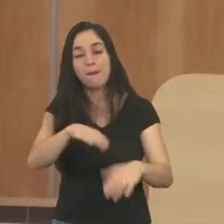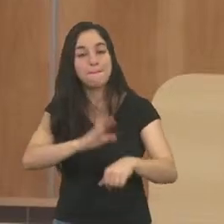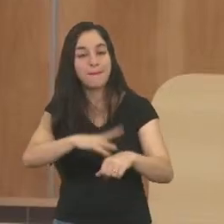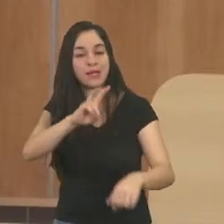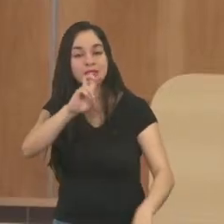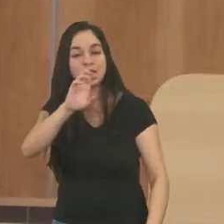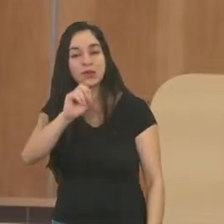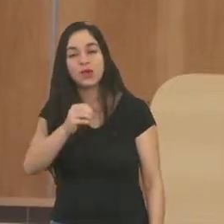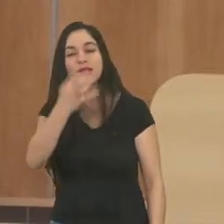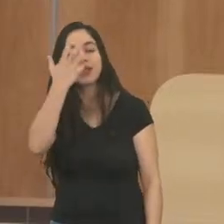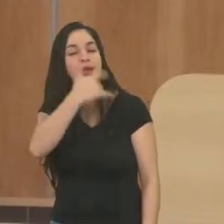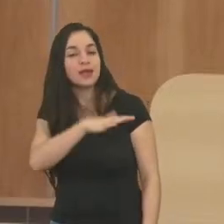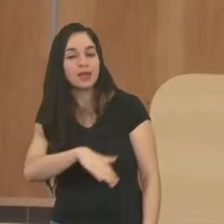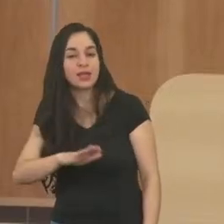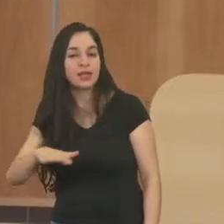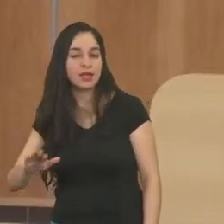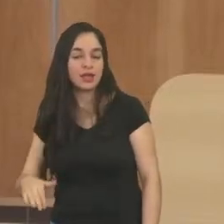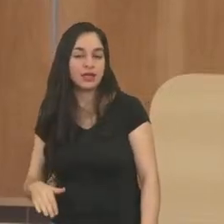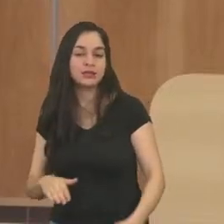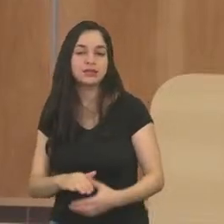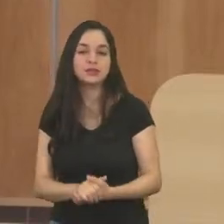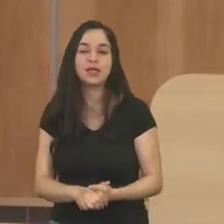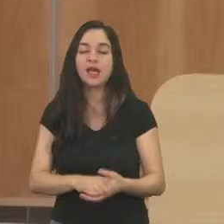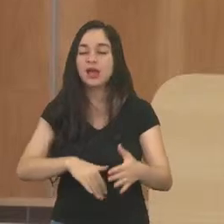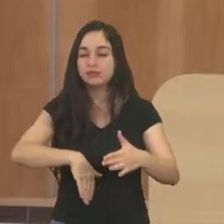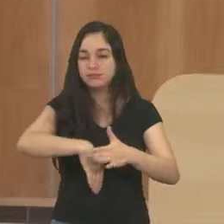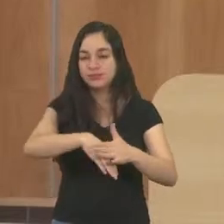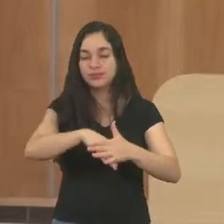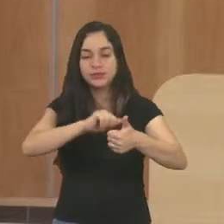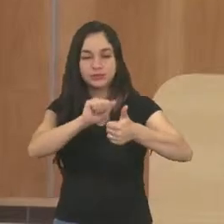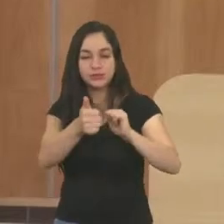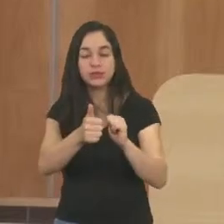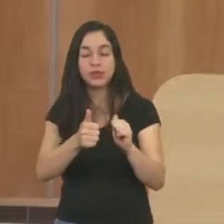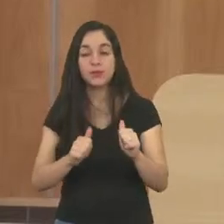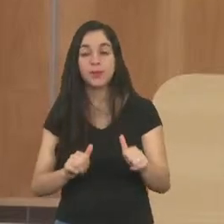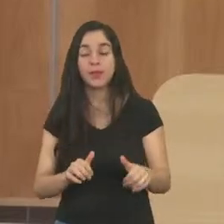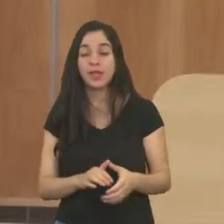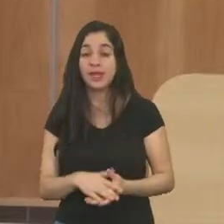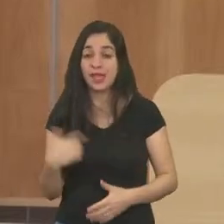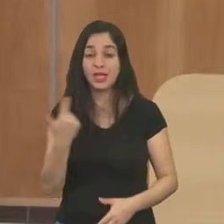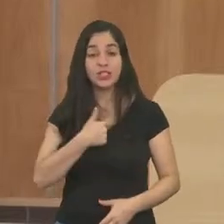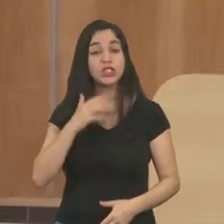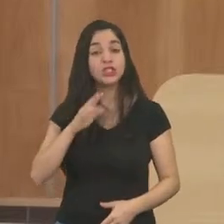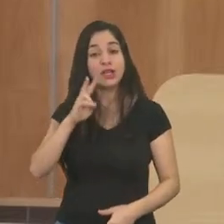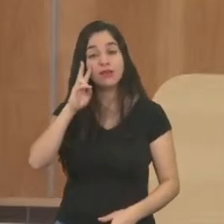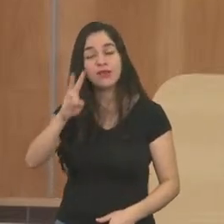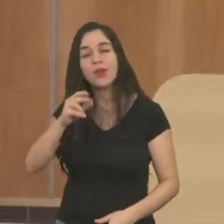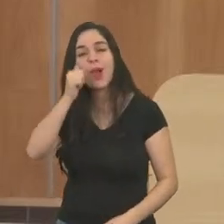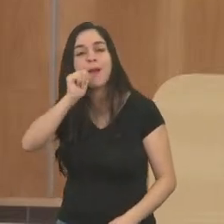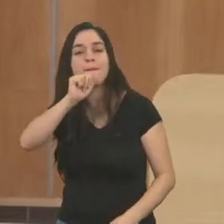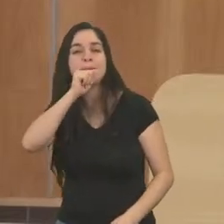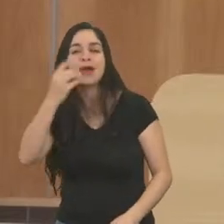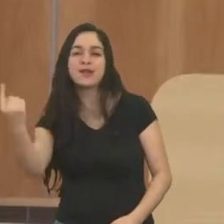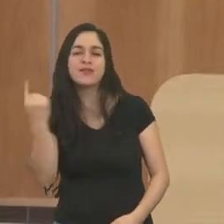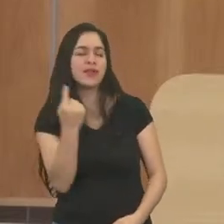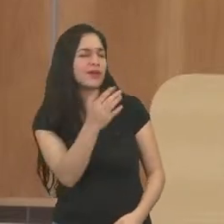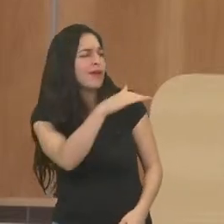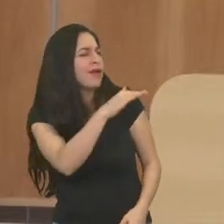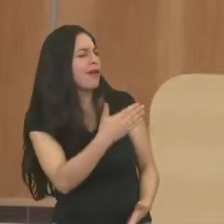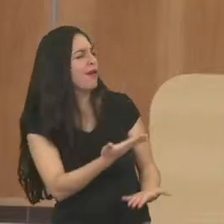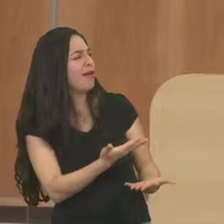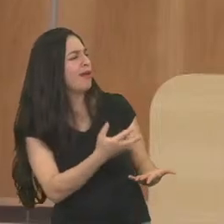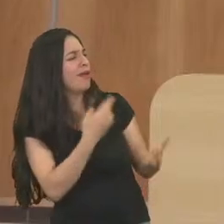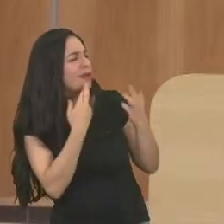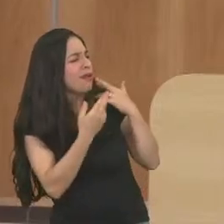semana, praticam ali seu esporte. E por diversas vezes a gente acompanhou de mães nos procurando e fazendo